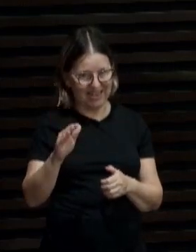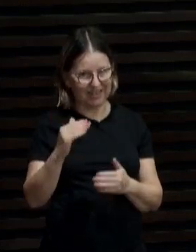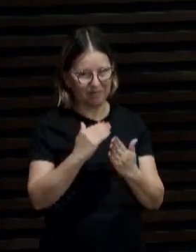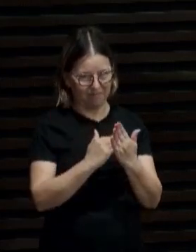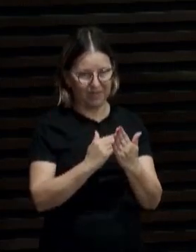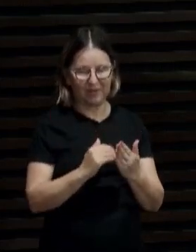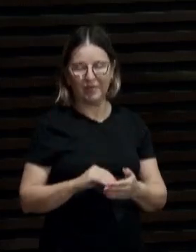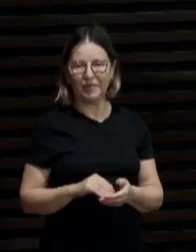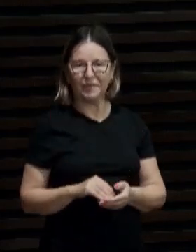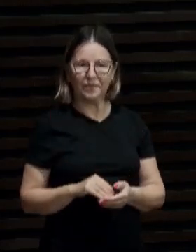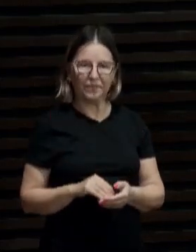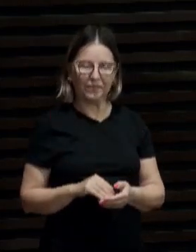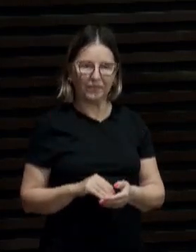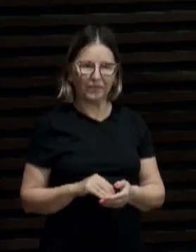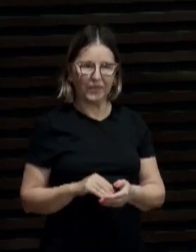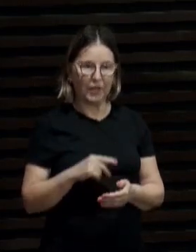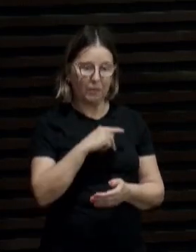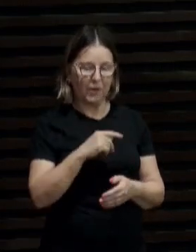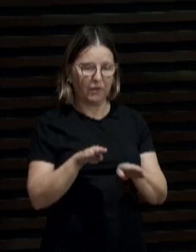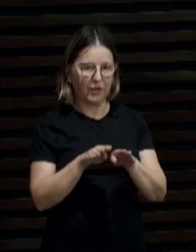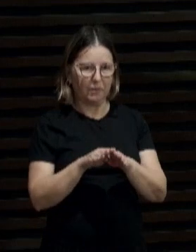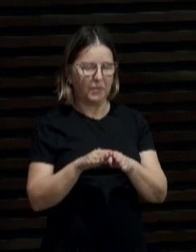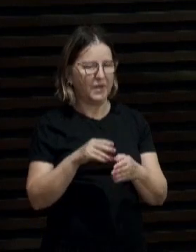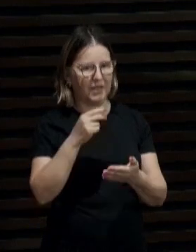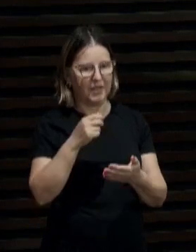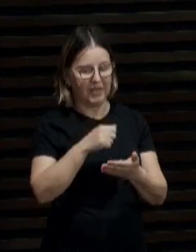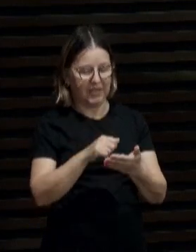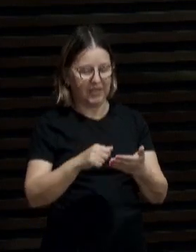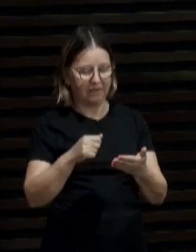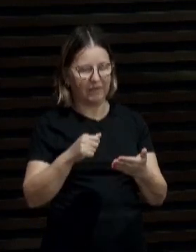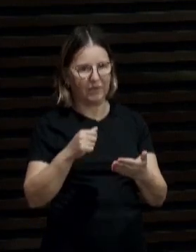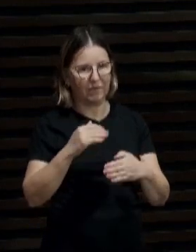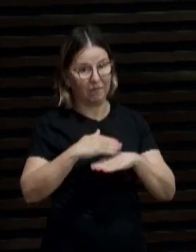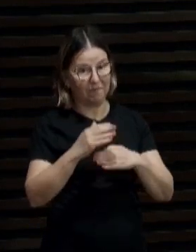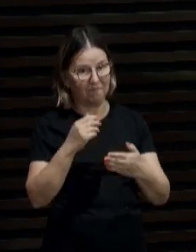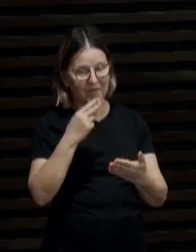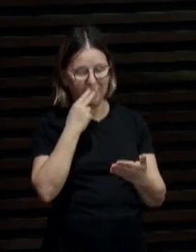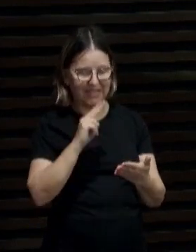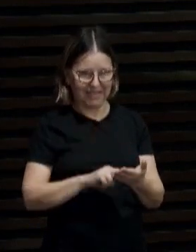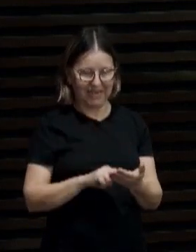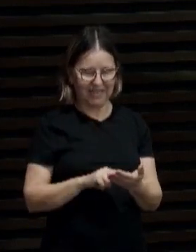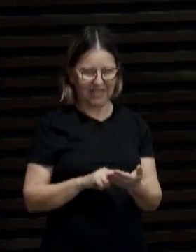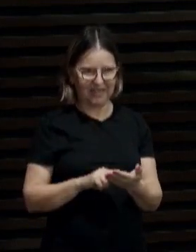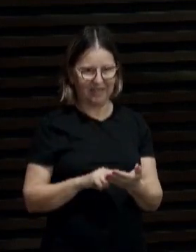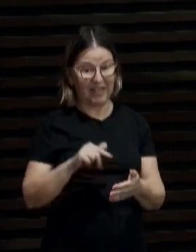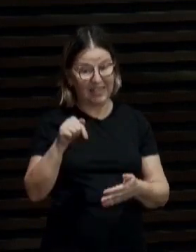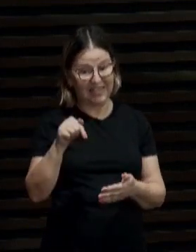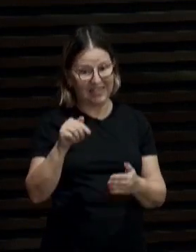enviadas as outras cartas de Jesus. Esmirna, Pérgamo, Tiatira, Sardes, Filadélfia e